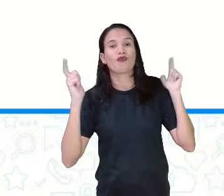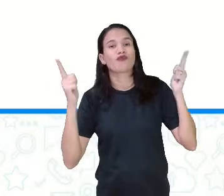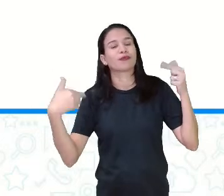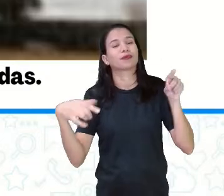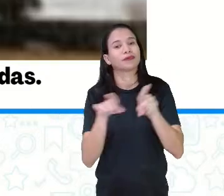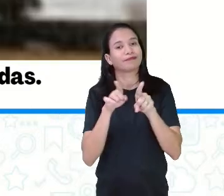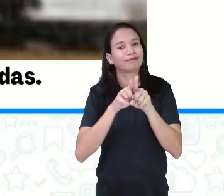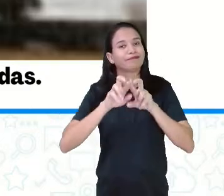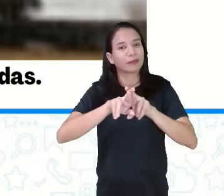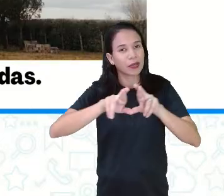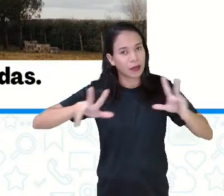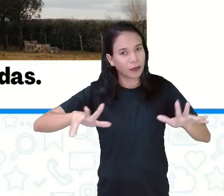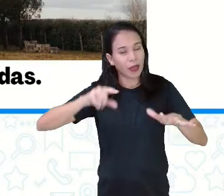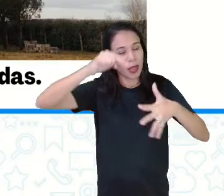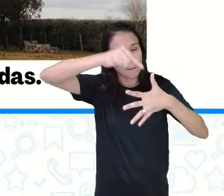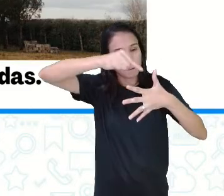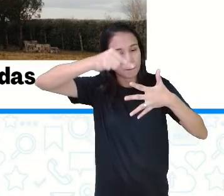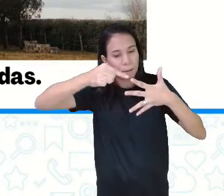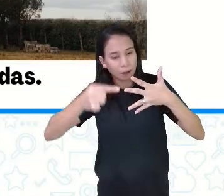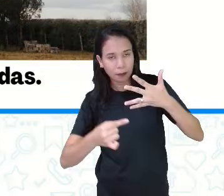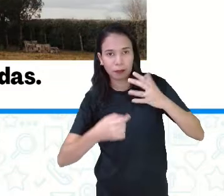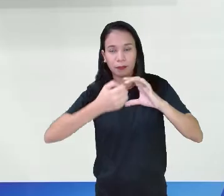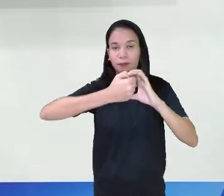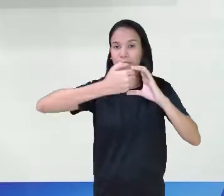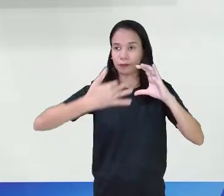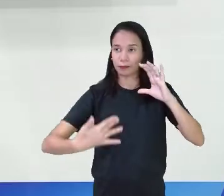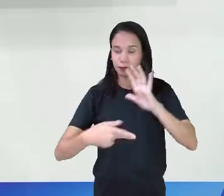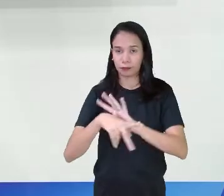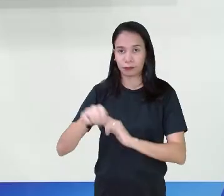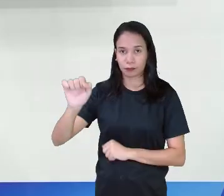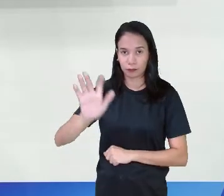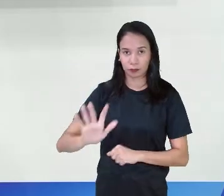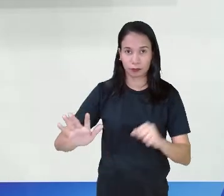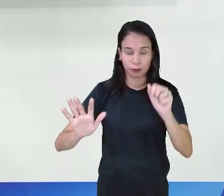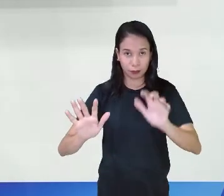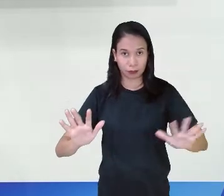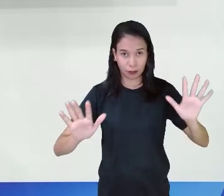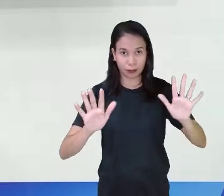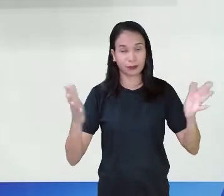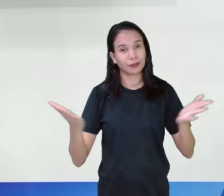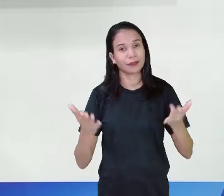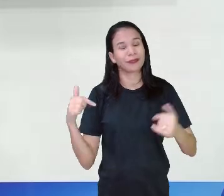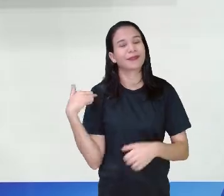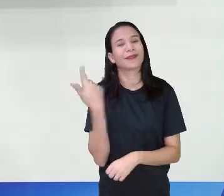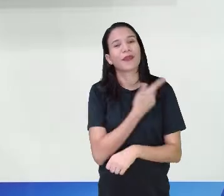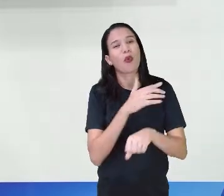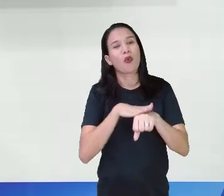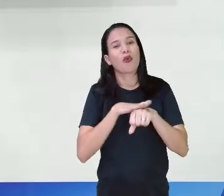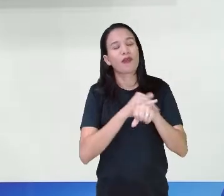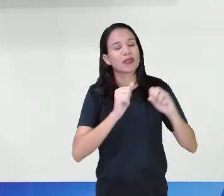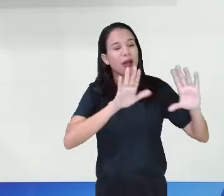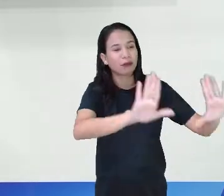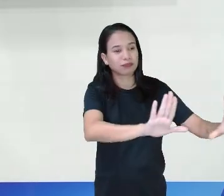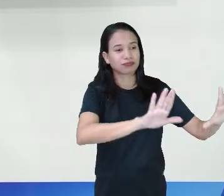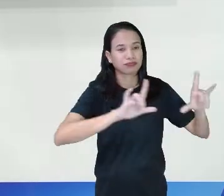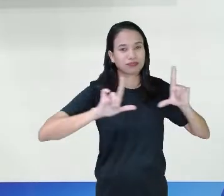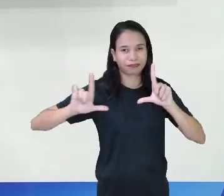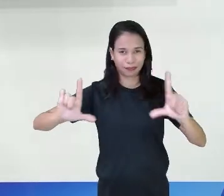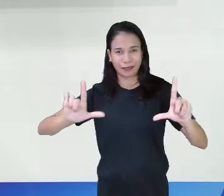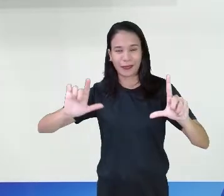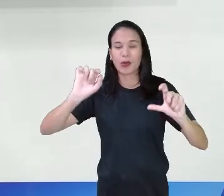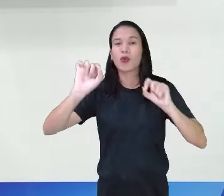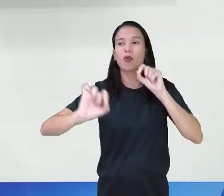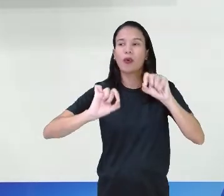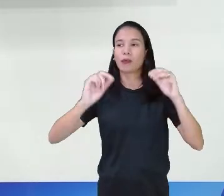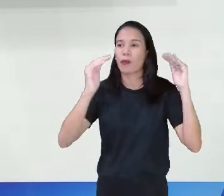são elementos que caracterizam esses dois espaços. Vamos falar um pouquinho sobre a zona rural? Quais são as